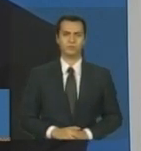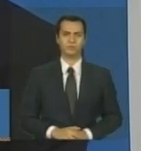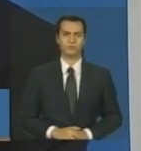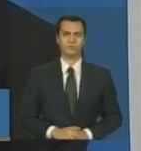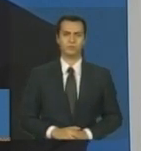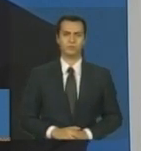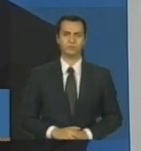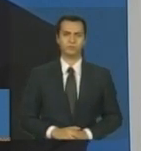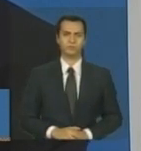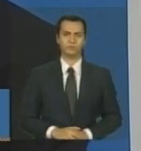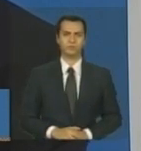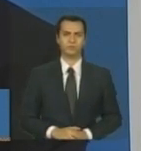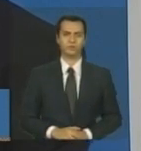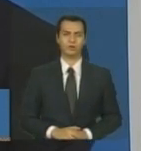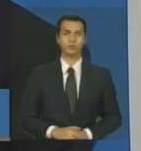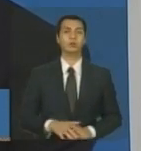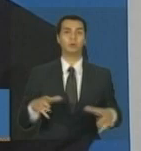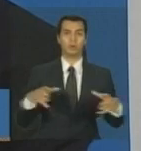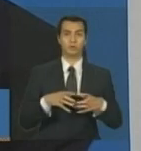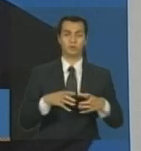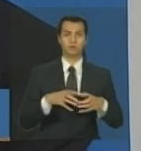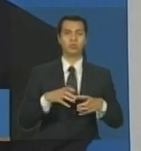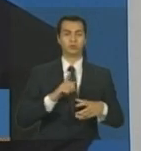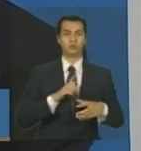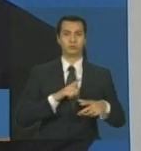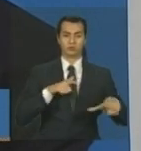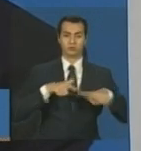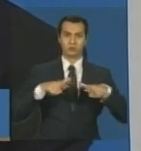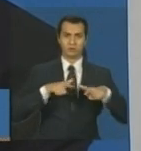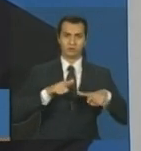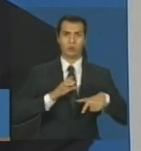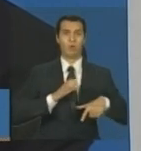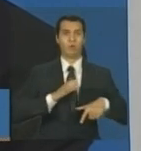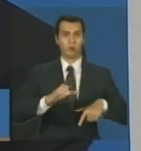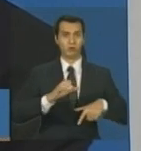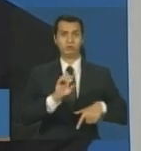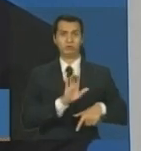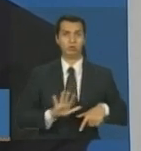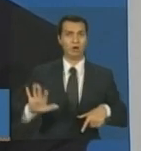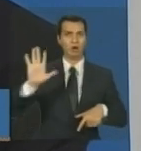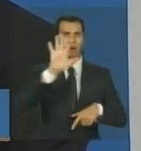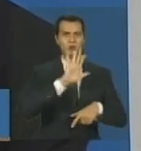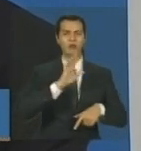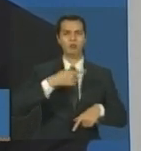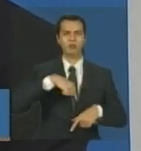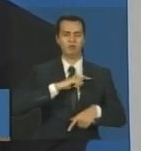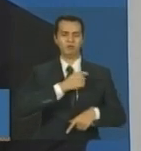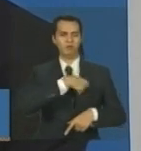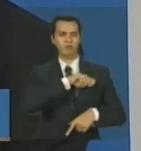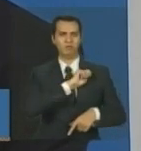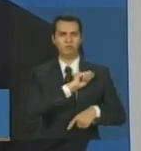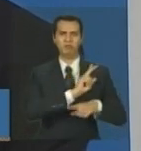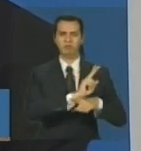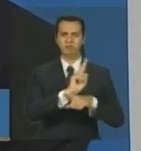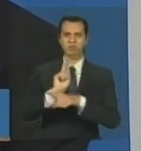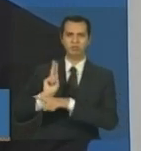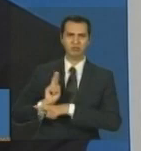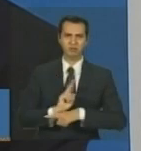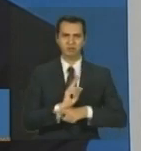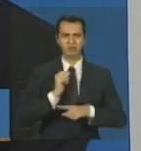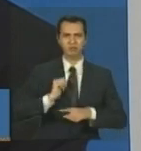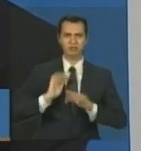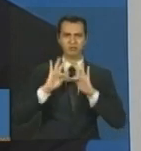Essa coordenação geral é responsável por todos os procedimentos de fiscalização do programa. Primeira atividade